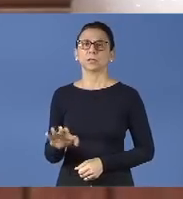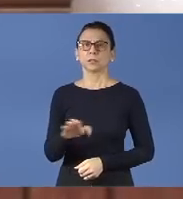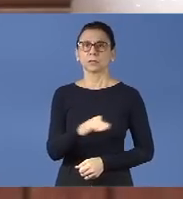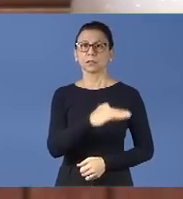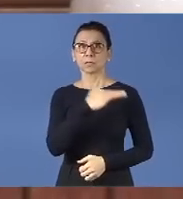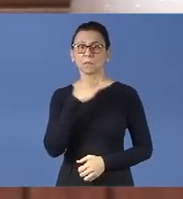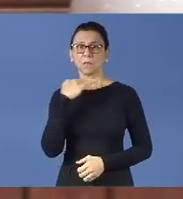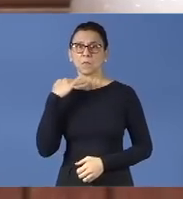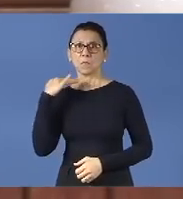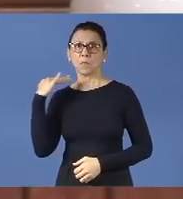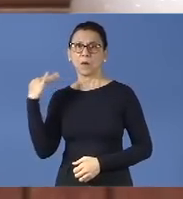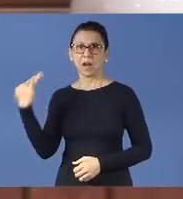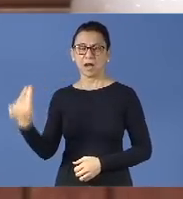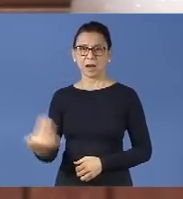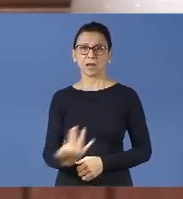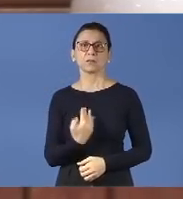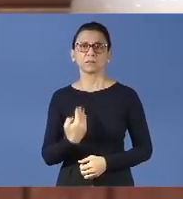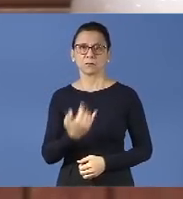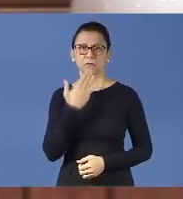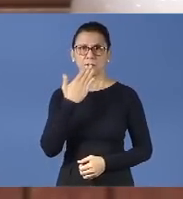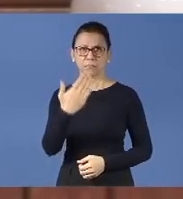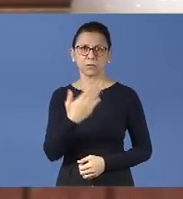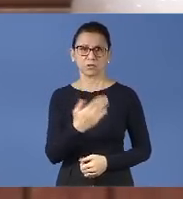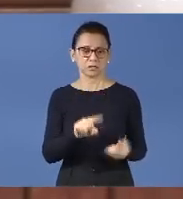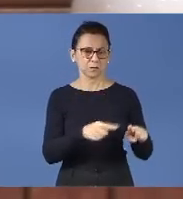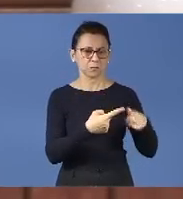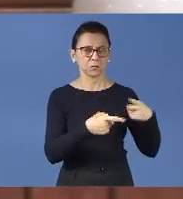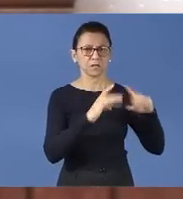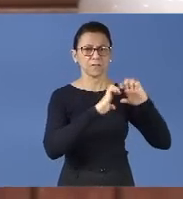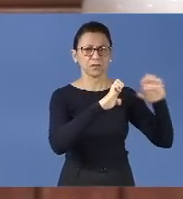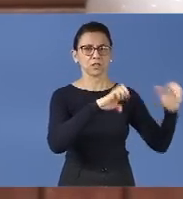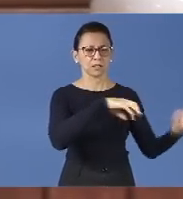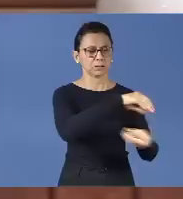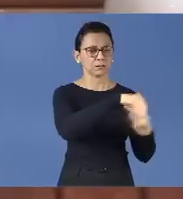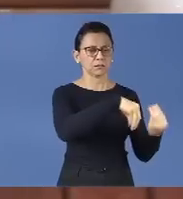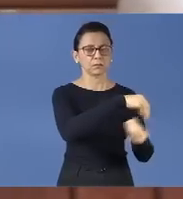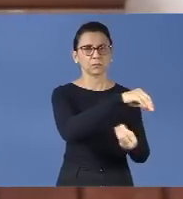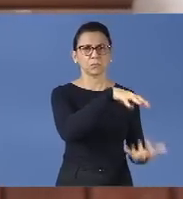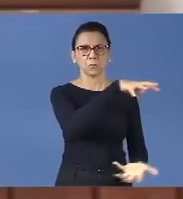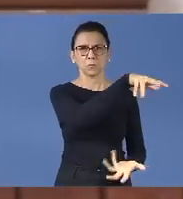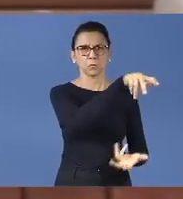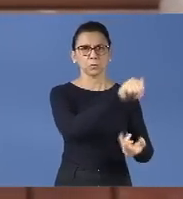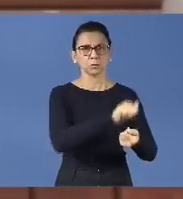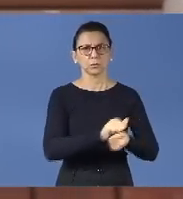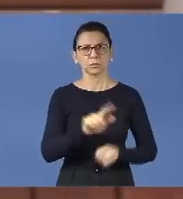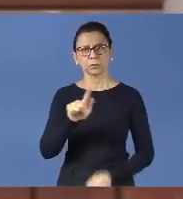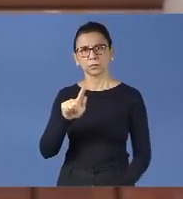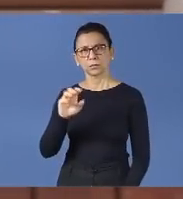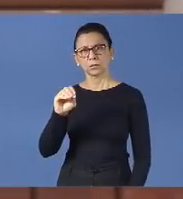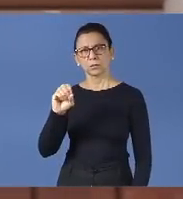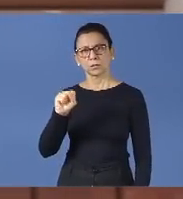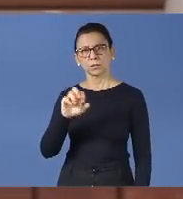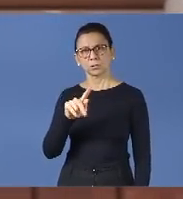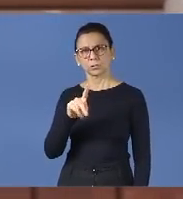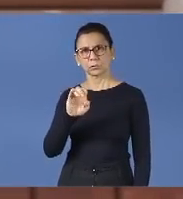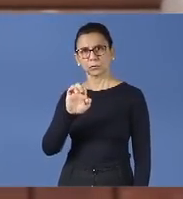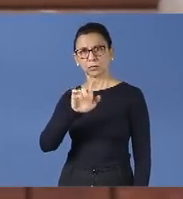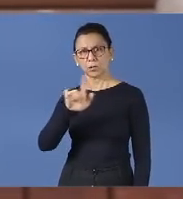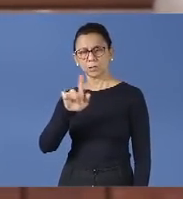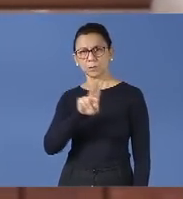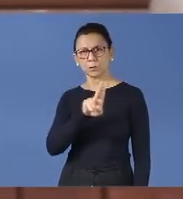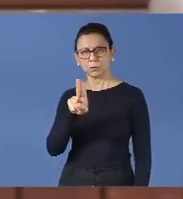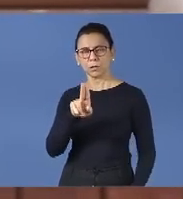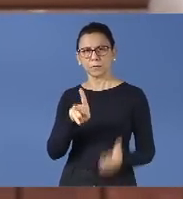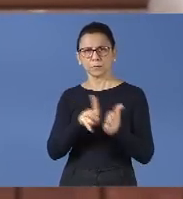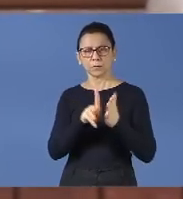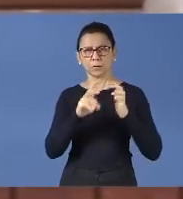dando a vida por gospel não. E quando eu falo em gospel, eu não estou falando, porque gospel é uma palavra, que é o nome evangelho, tá?